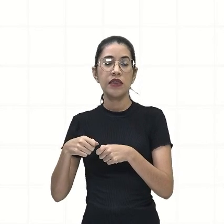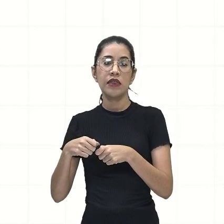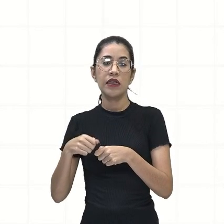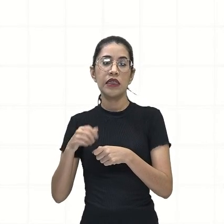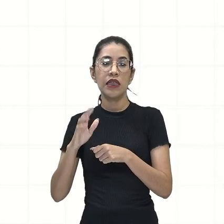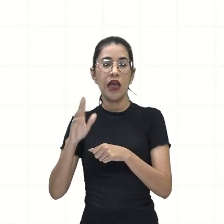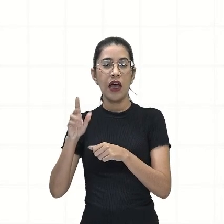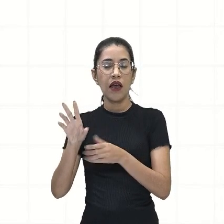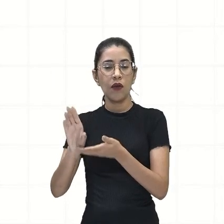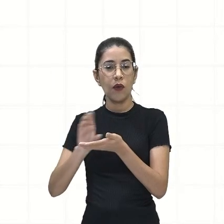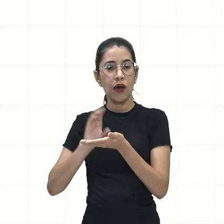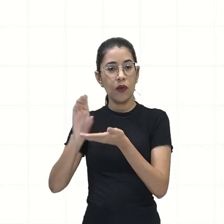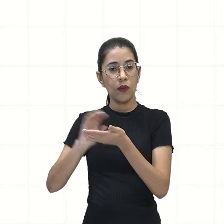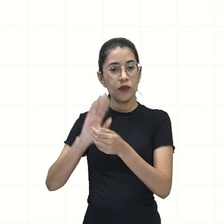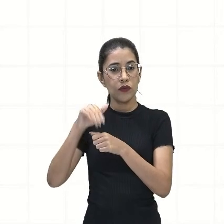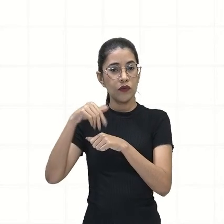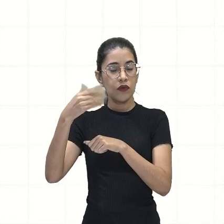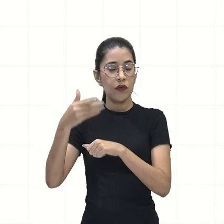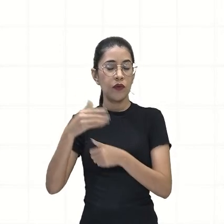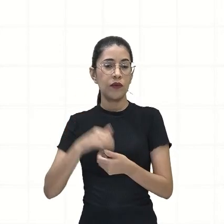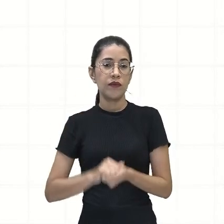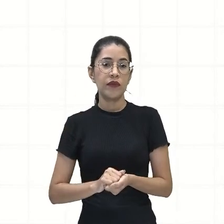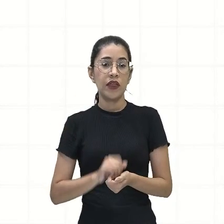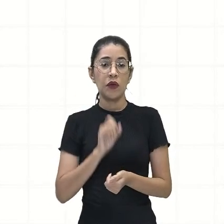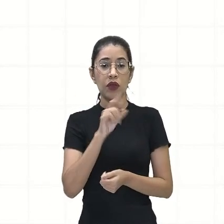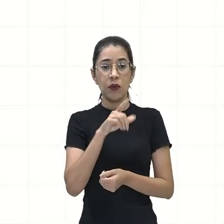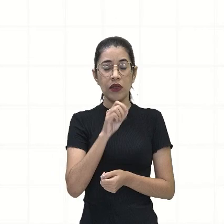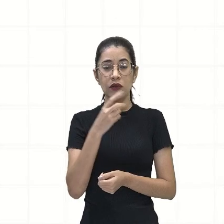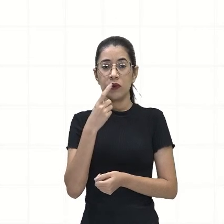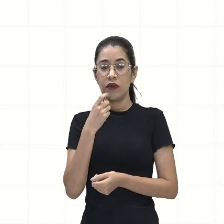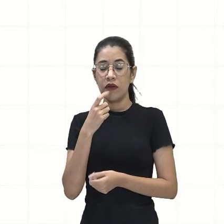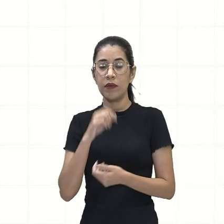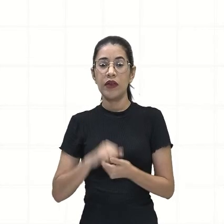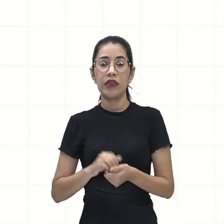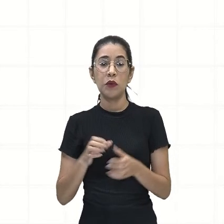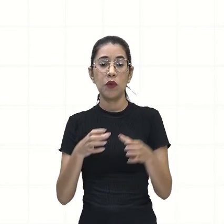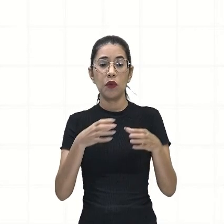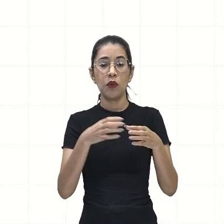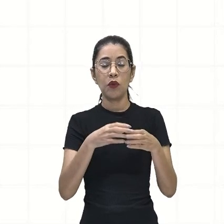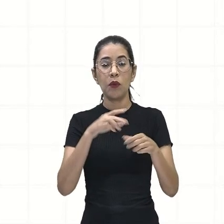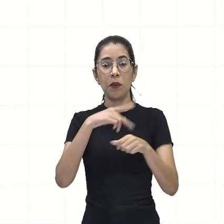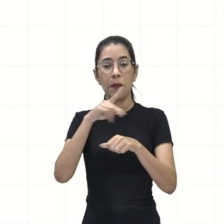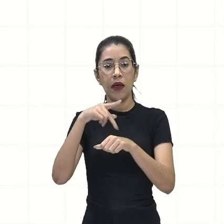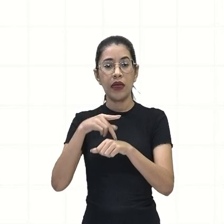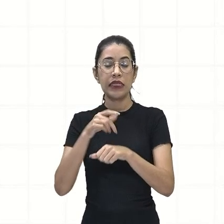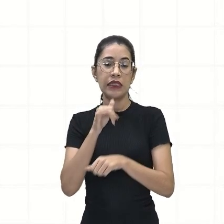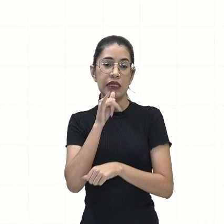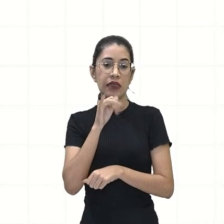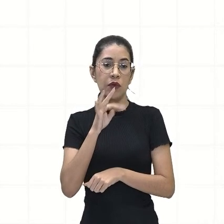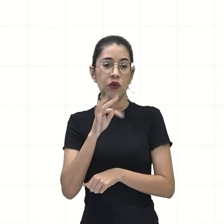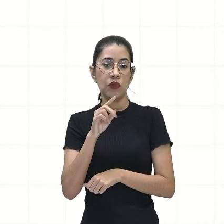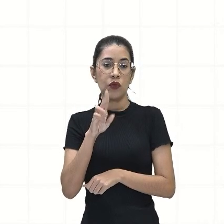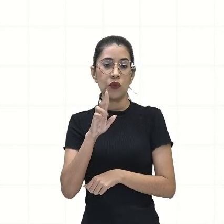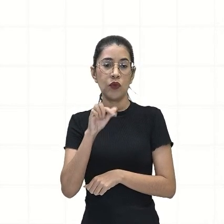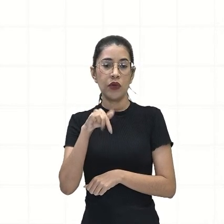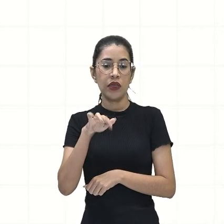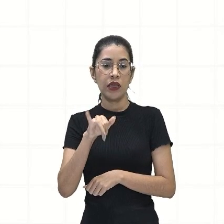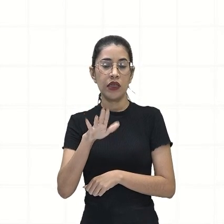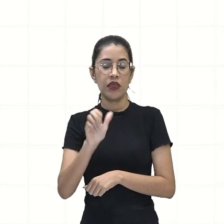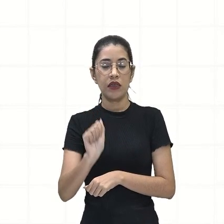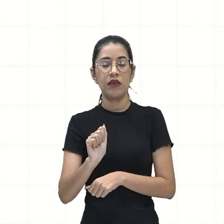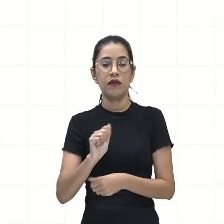Então, observe aqui que nós temos o grupo de países, né? Por exemplo, a Turquia.